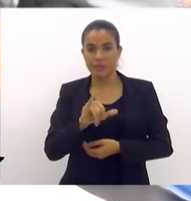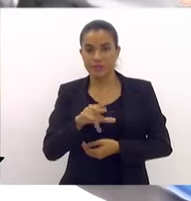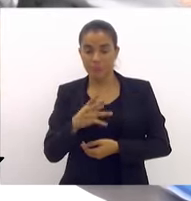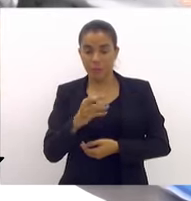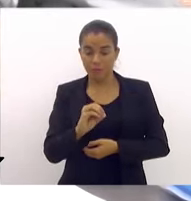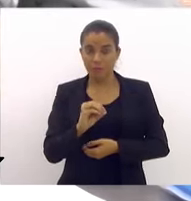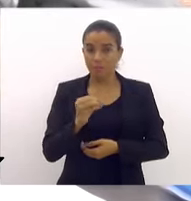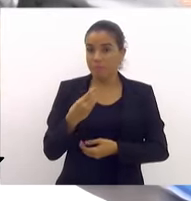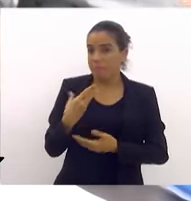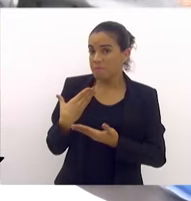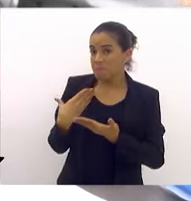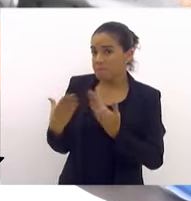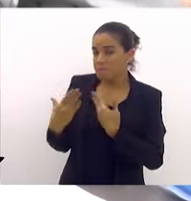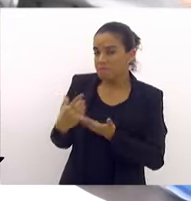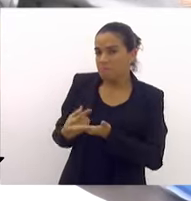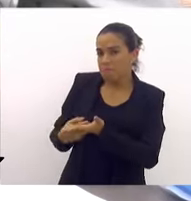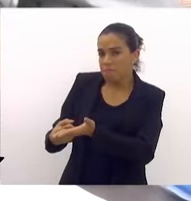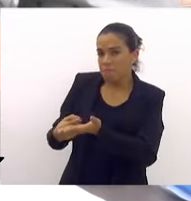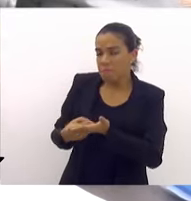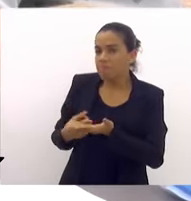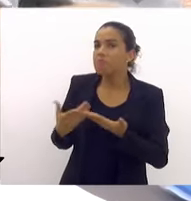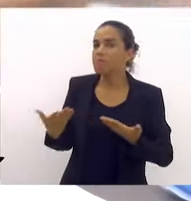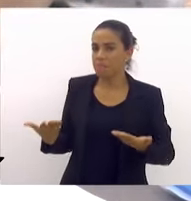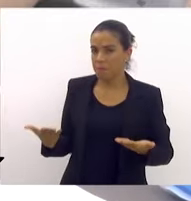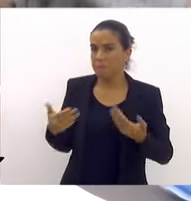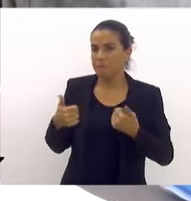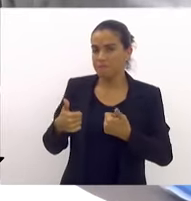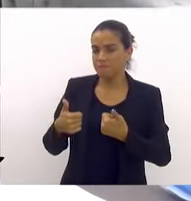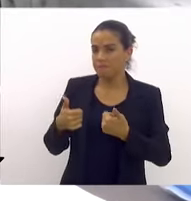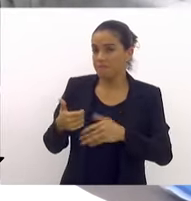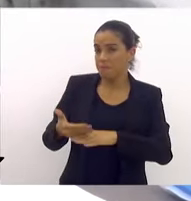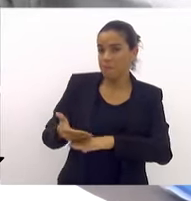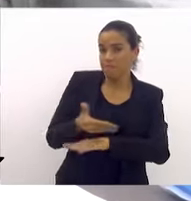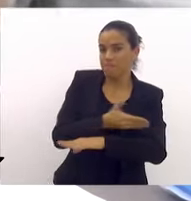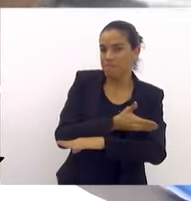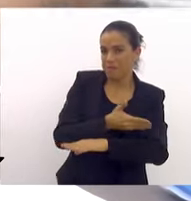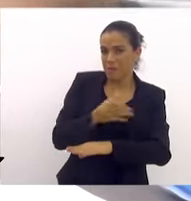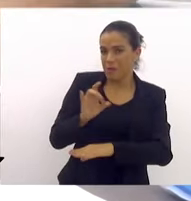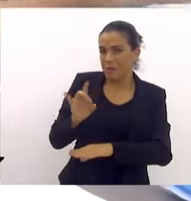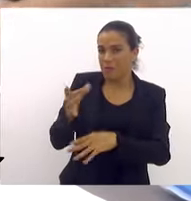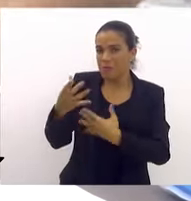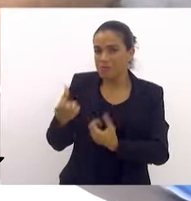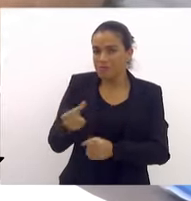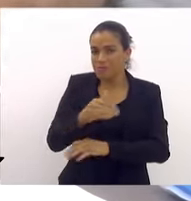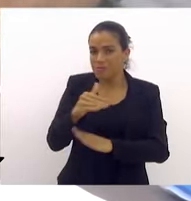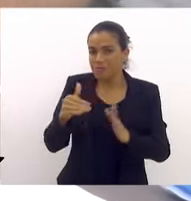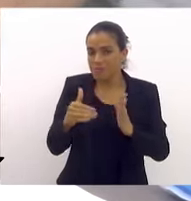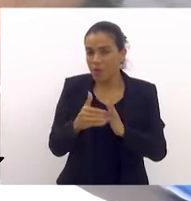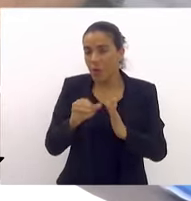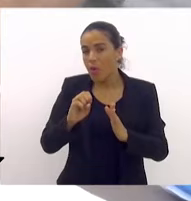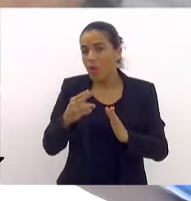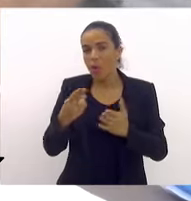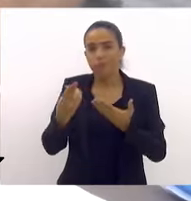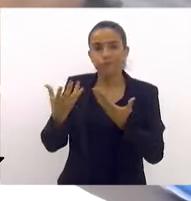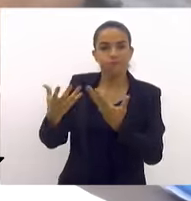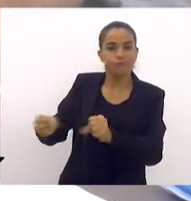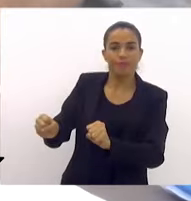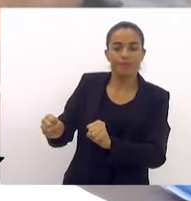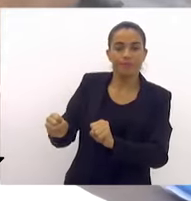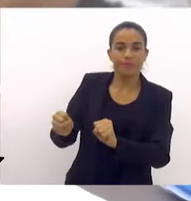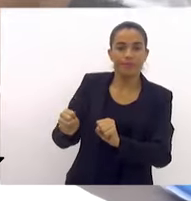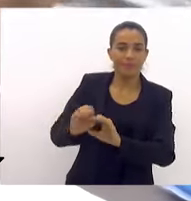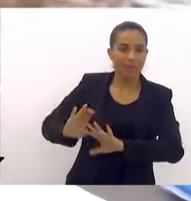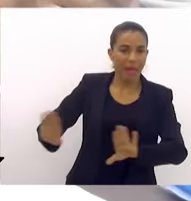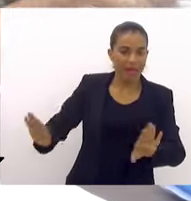uma negociação com ele, dizendo, muito bem, antes a gente só podia aceitar totalmente ou rejeitar totalmente o veto, agora não é